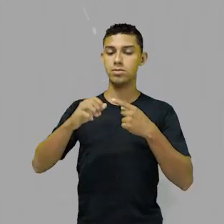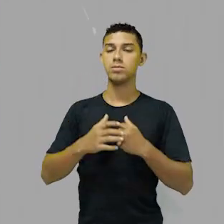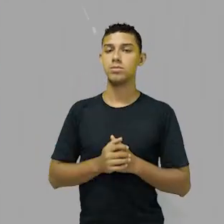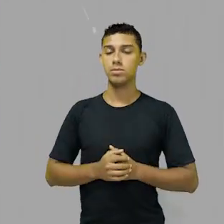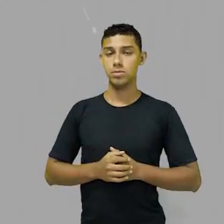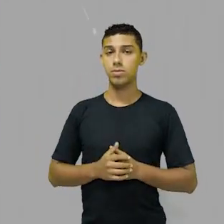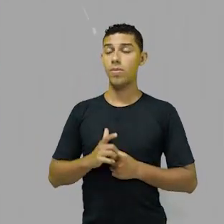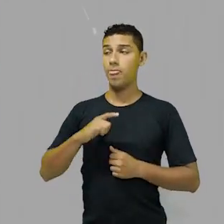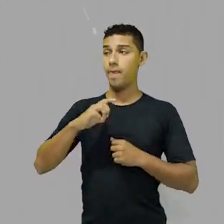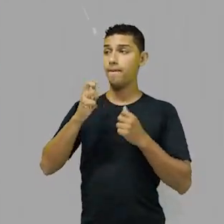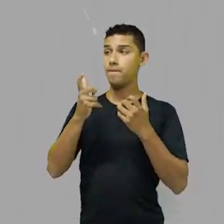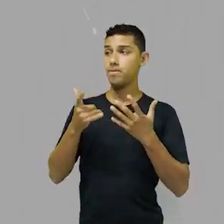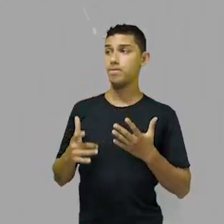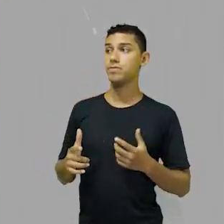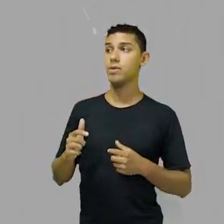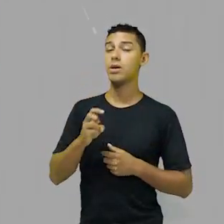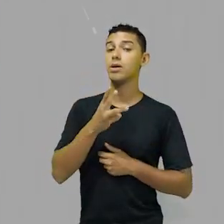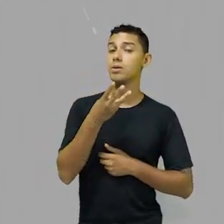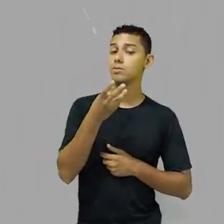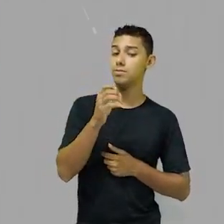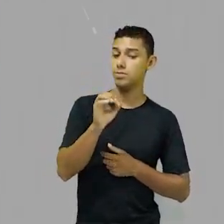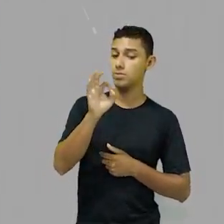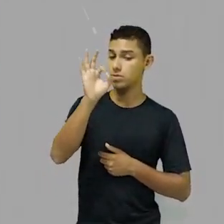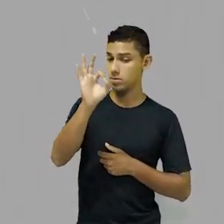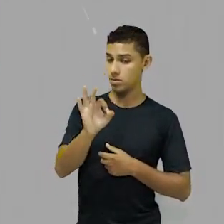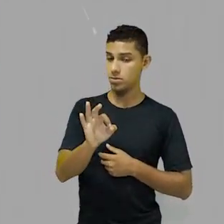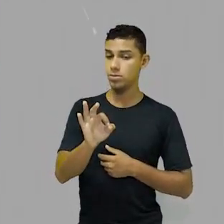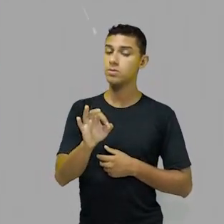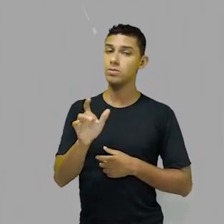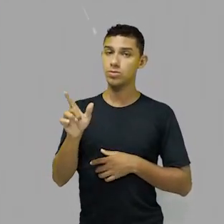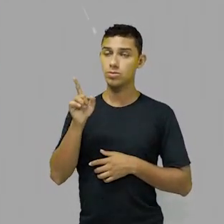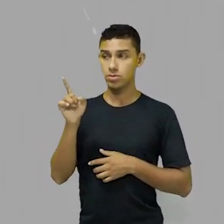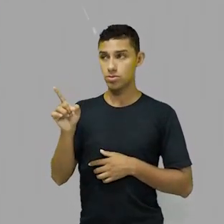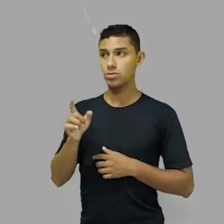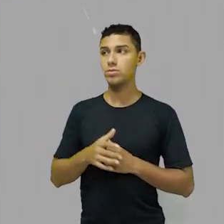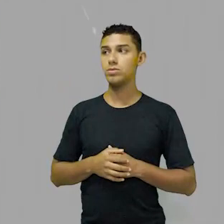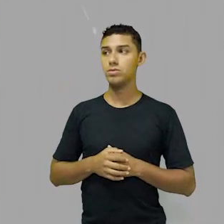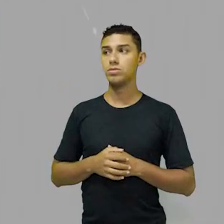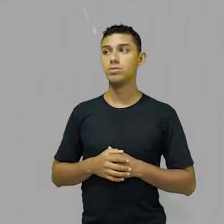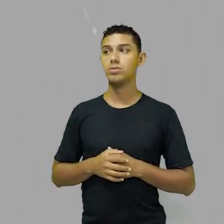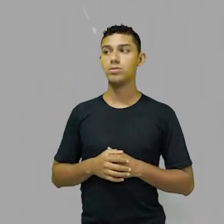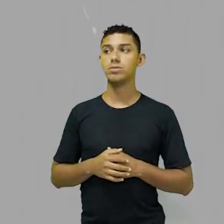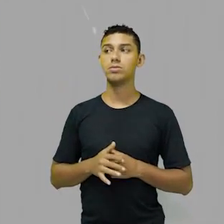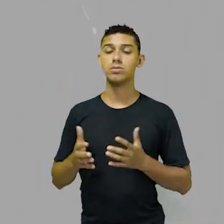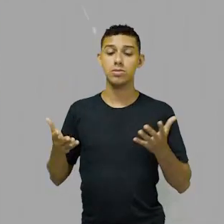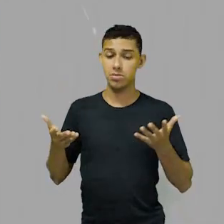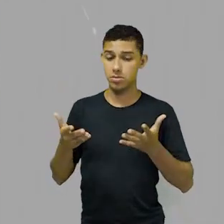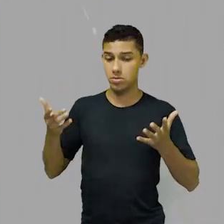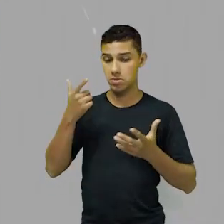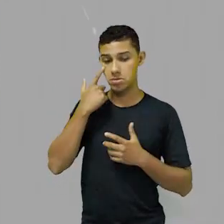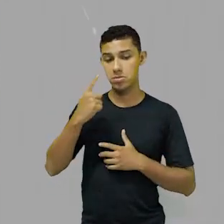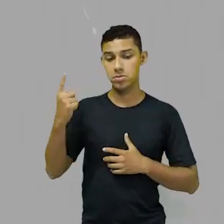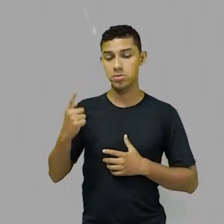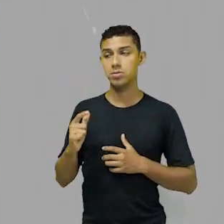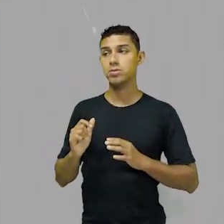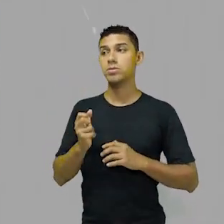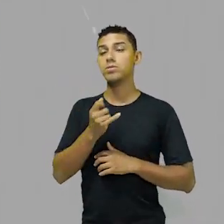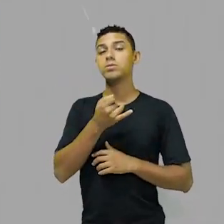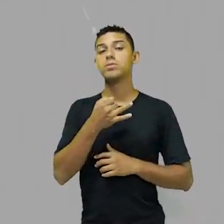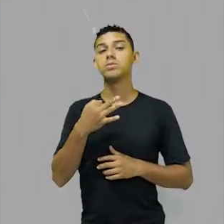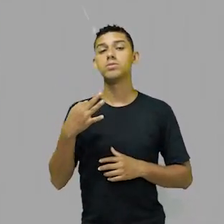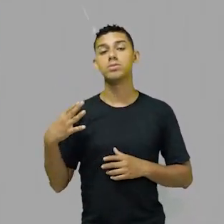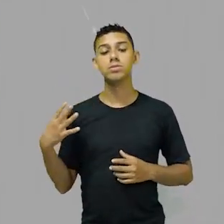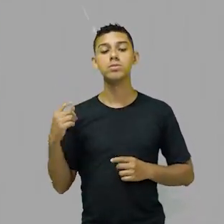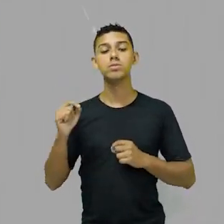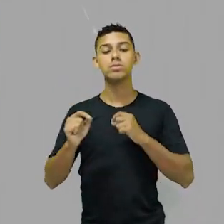adenina. Ele me deu a informação aqui em porcentagem. Aí ele quer a alternativa, que quer a